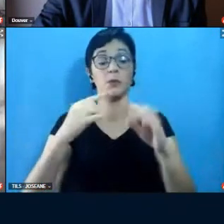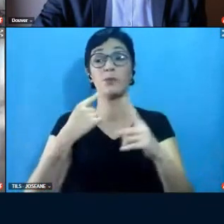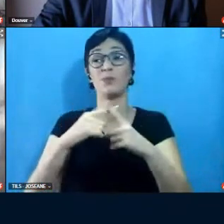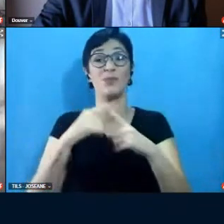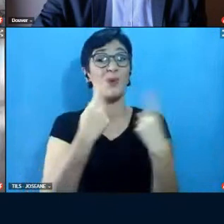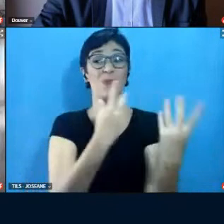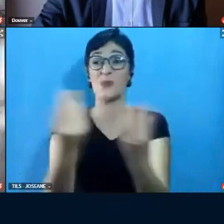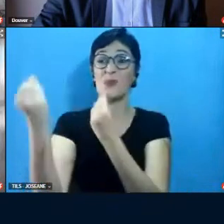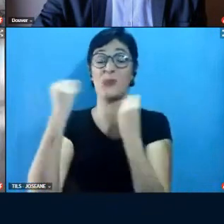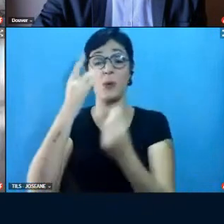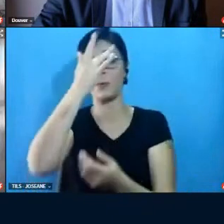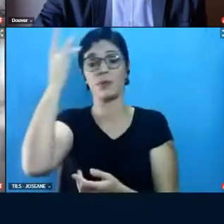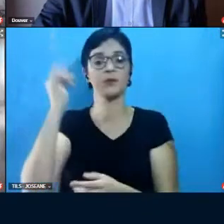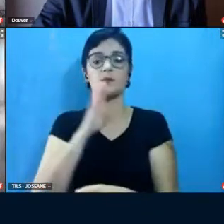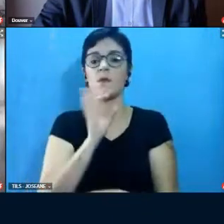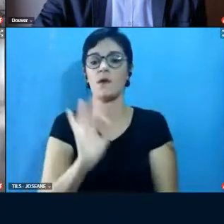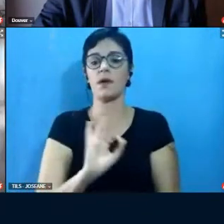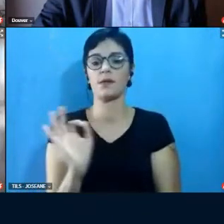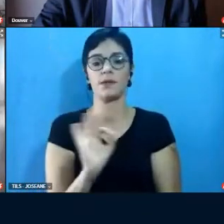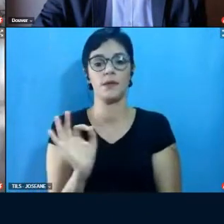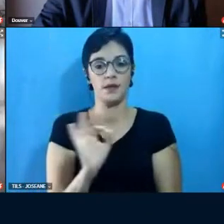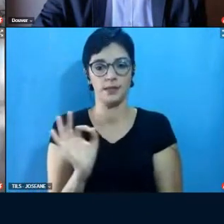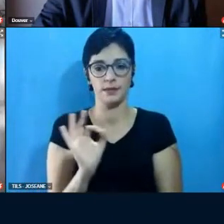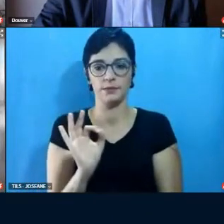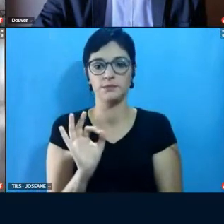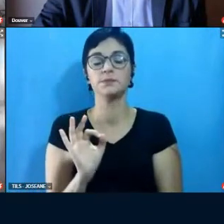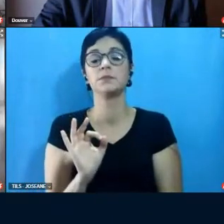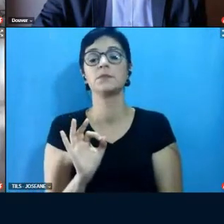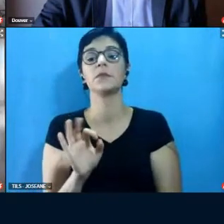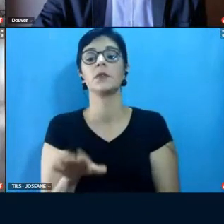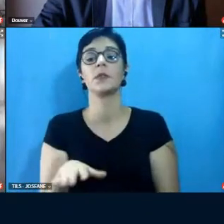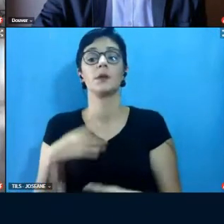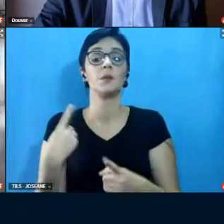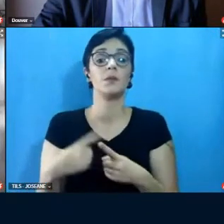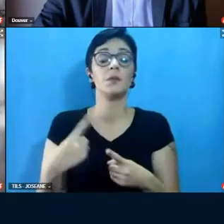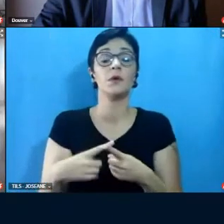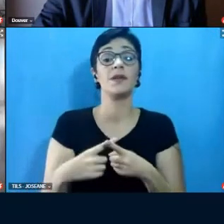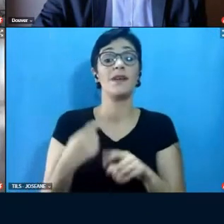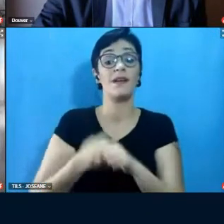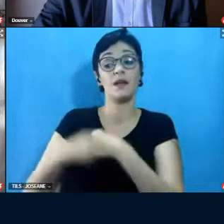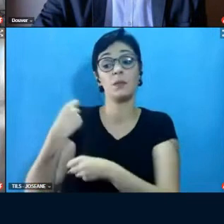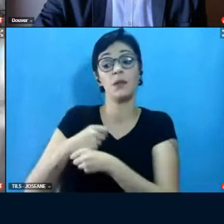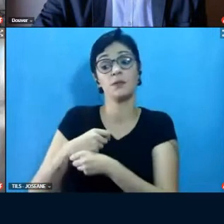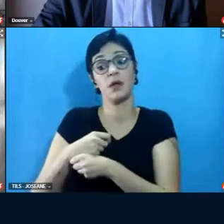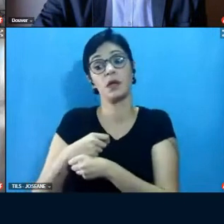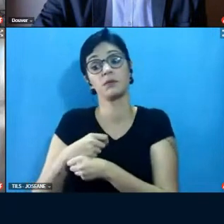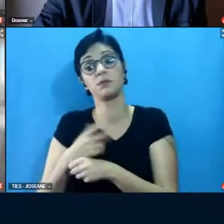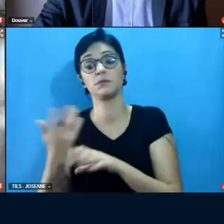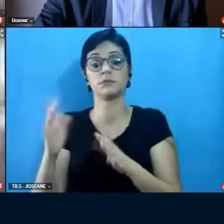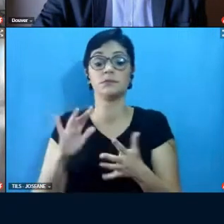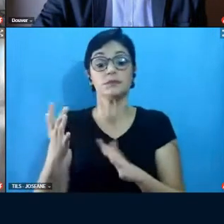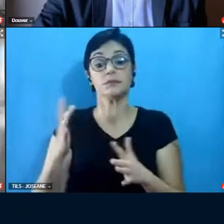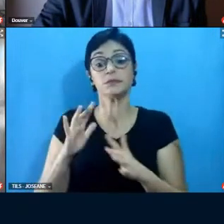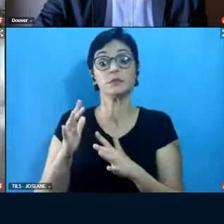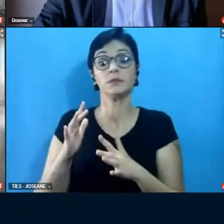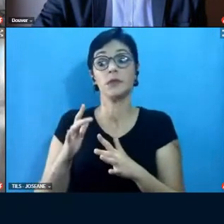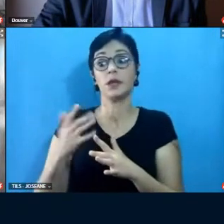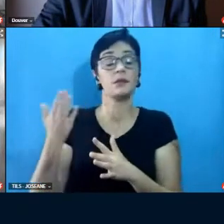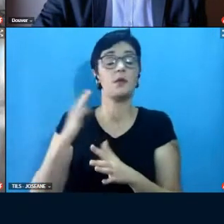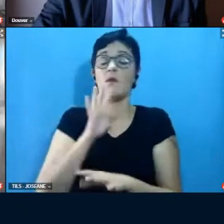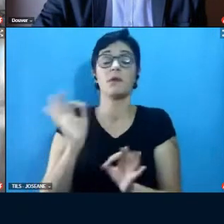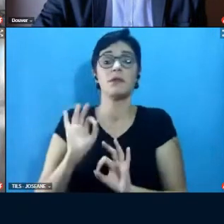conhecem a biotecnologia, até que esse ano, com a pandemia, passaram a conhecer mais, mas principalmente crianças, né, do ensino fundamental